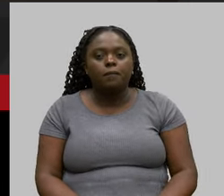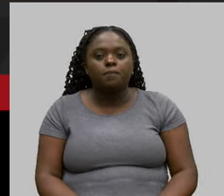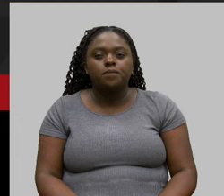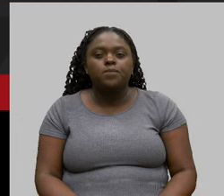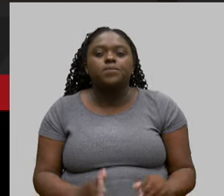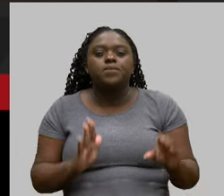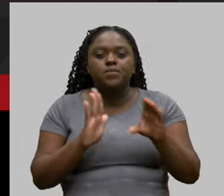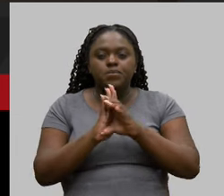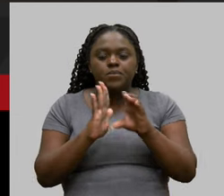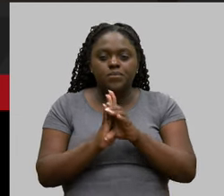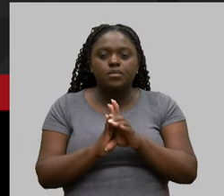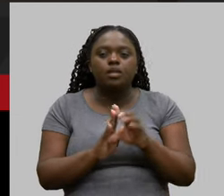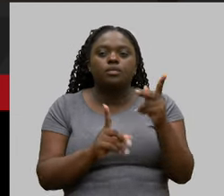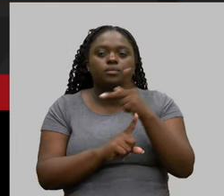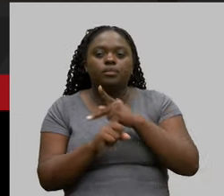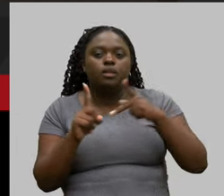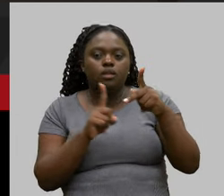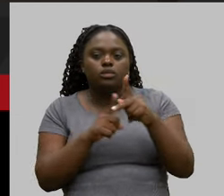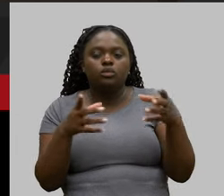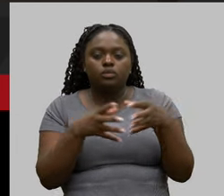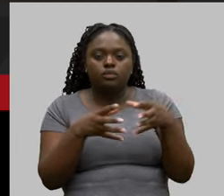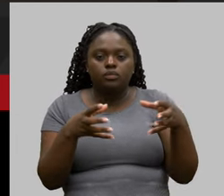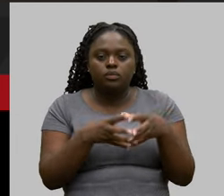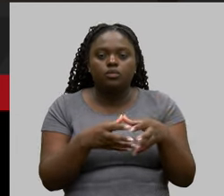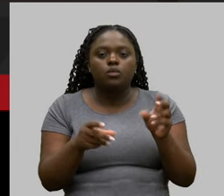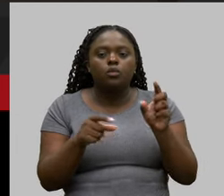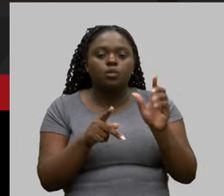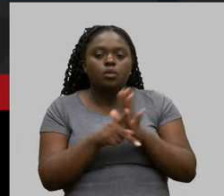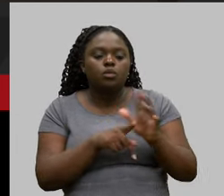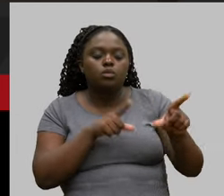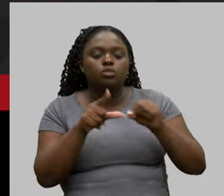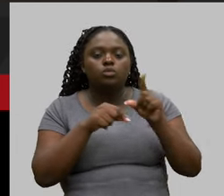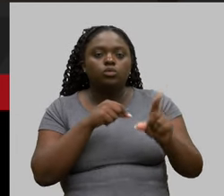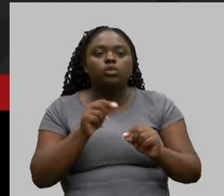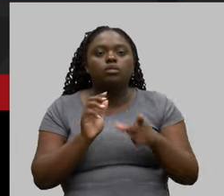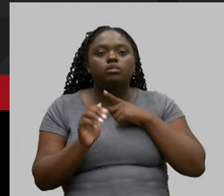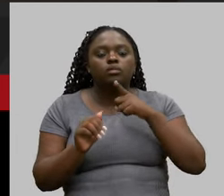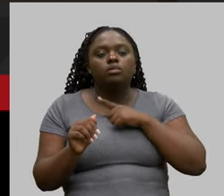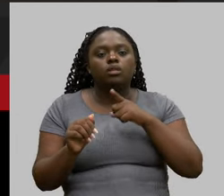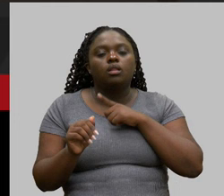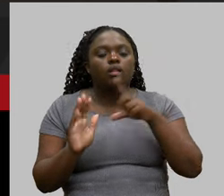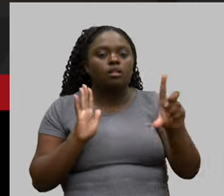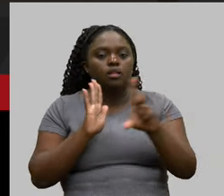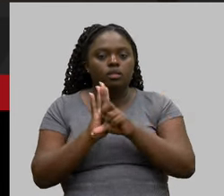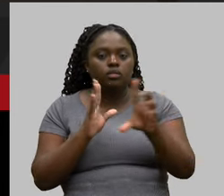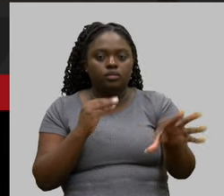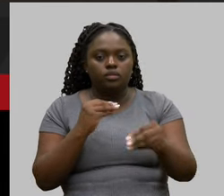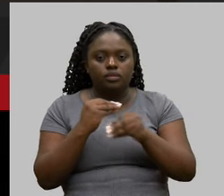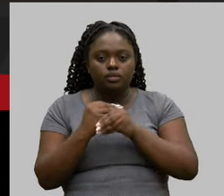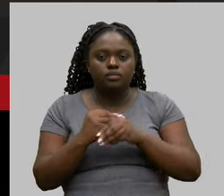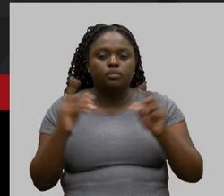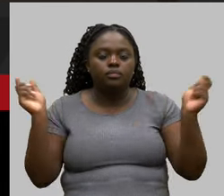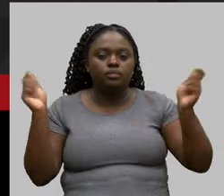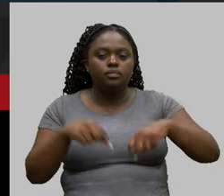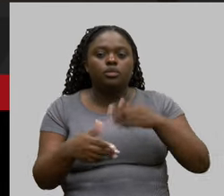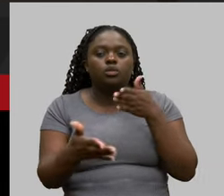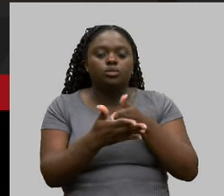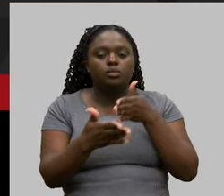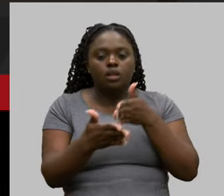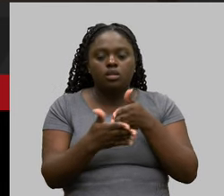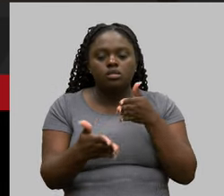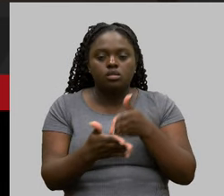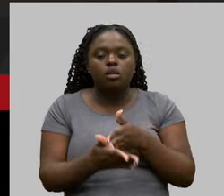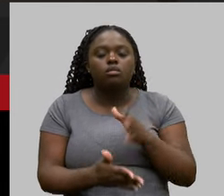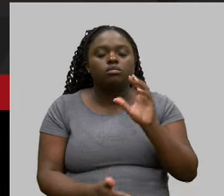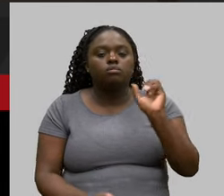evidência complementar de caráter facultativo a ser regulada por lei complementar possibilidade de limitação de proventos de